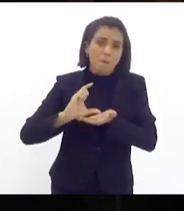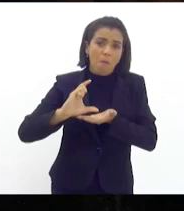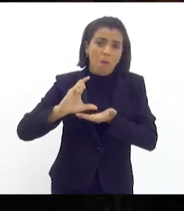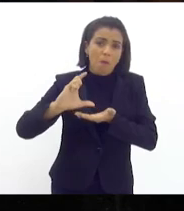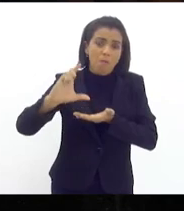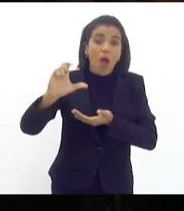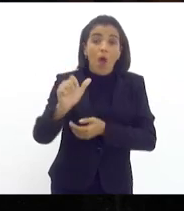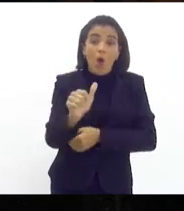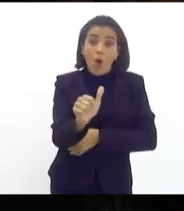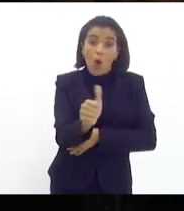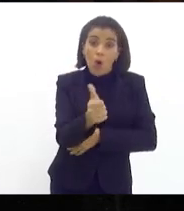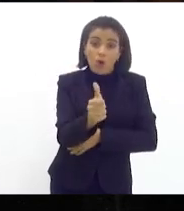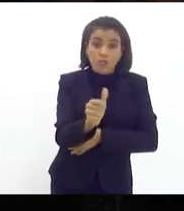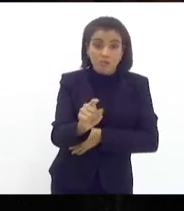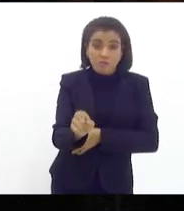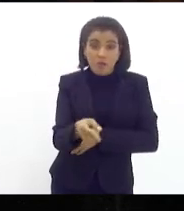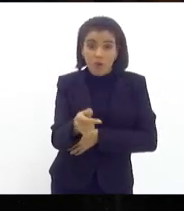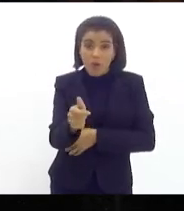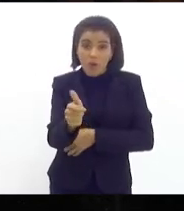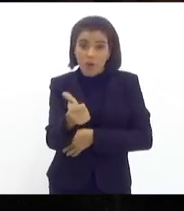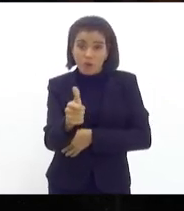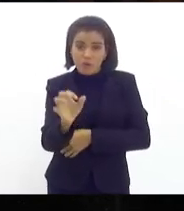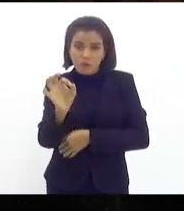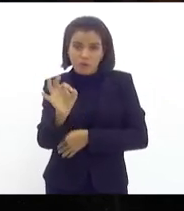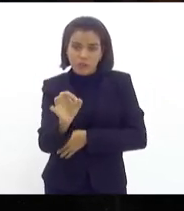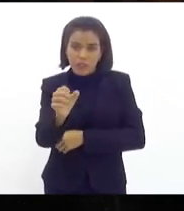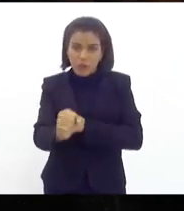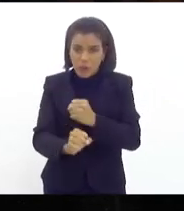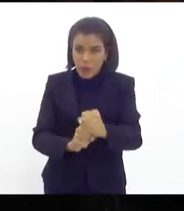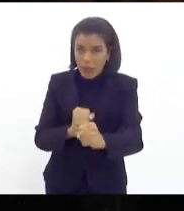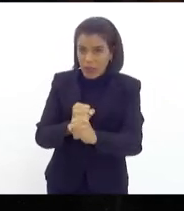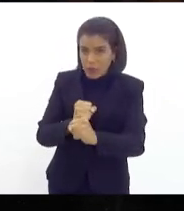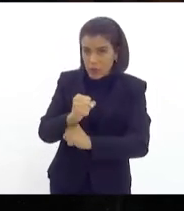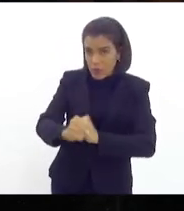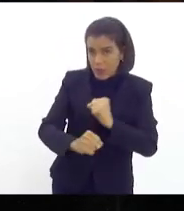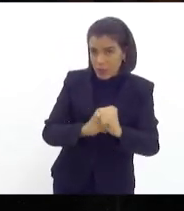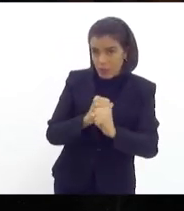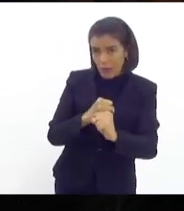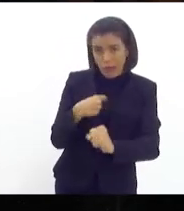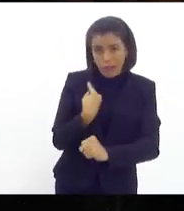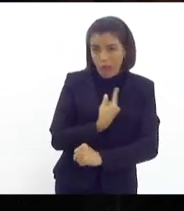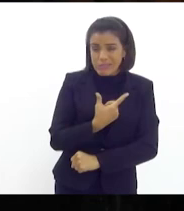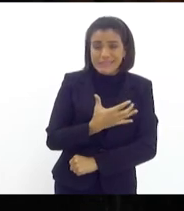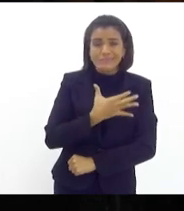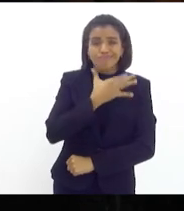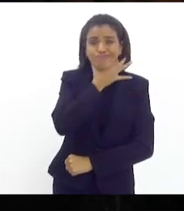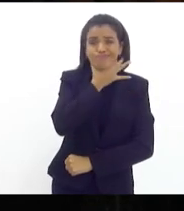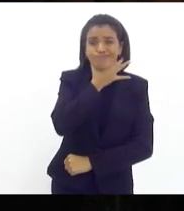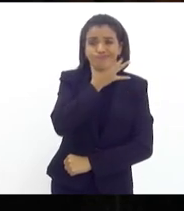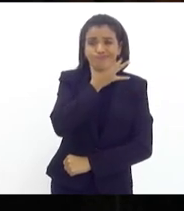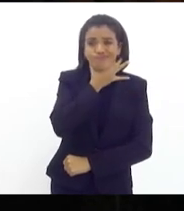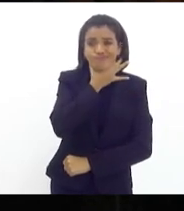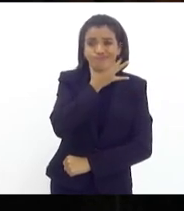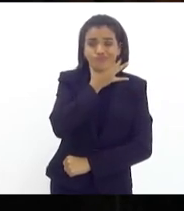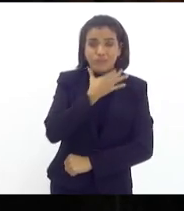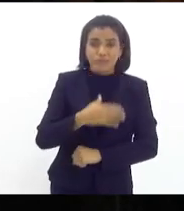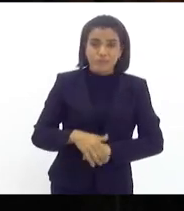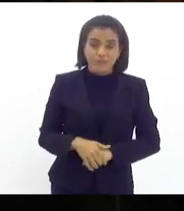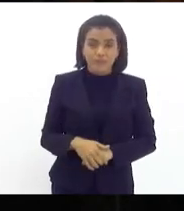11,11% ou um ano nós estaremos novamente falidos ora